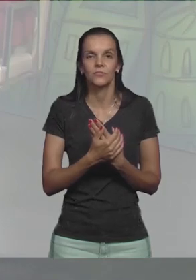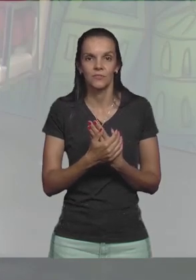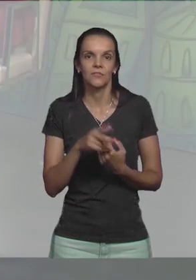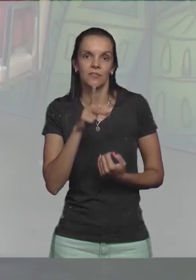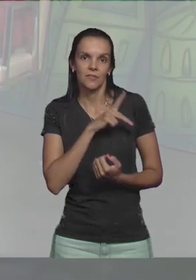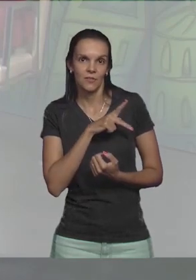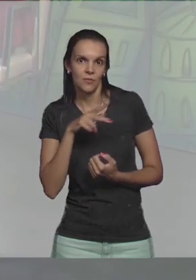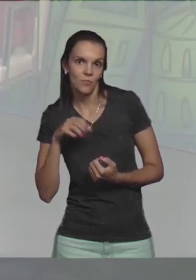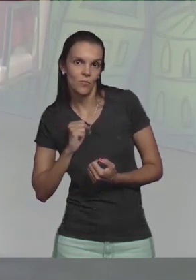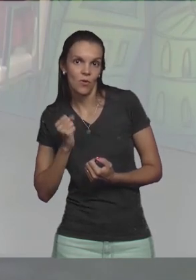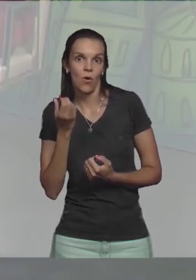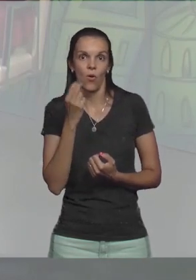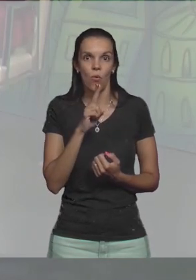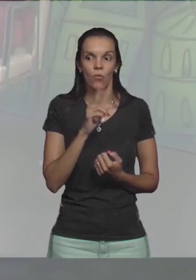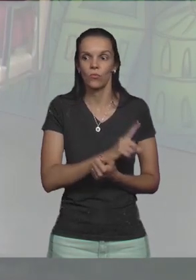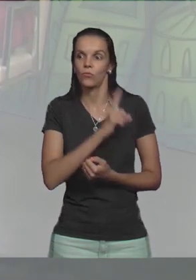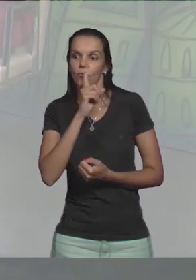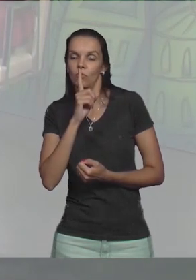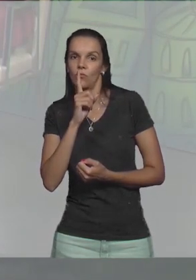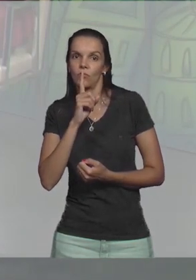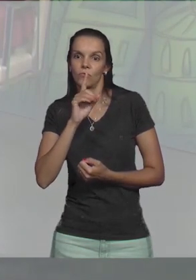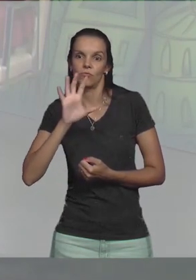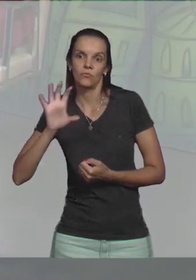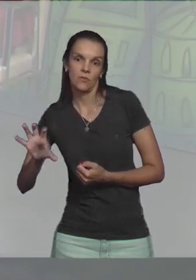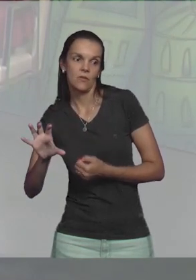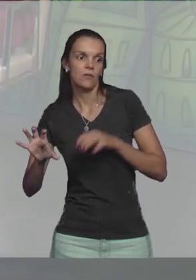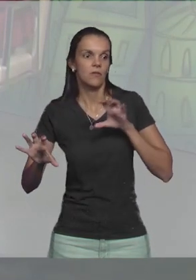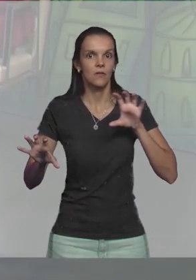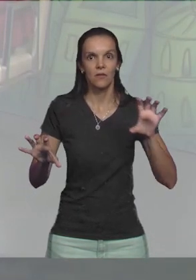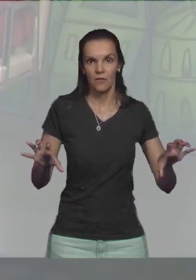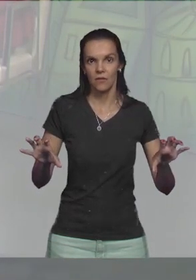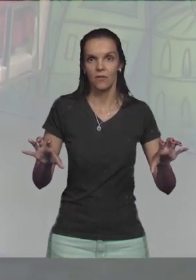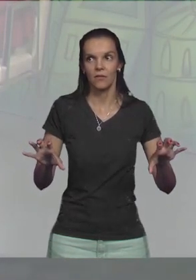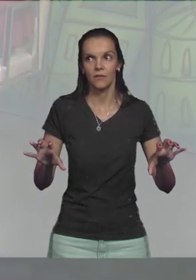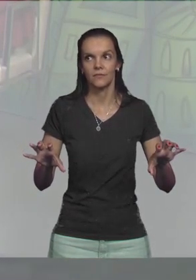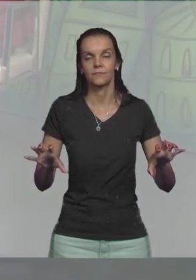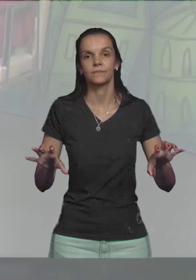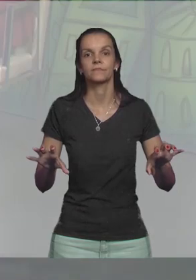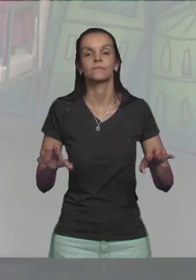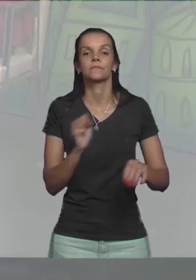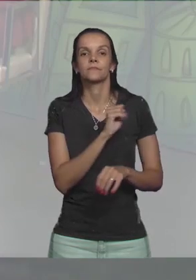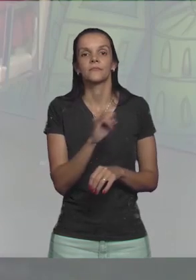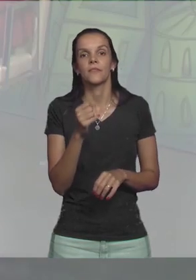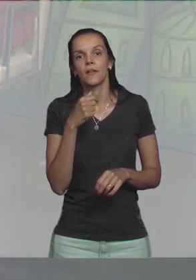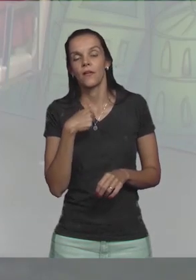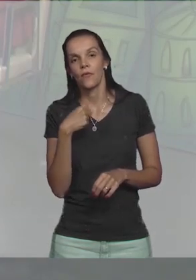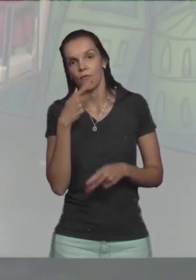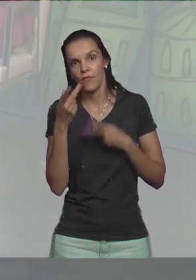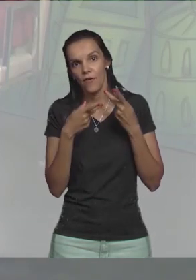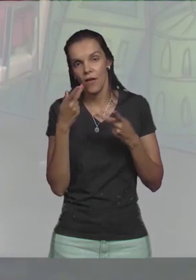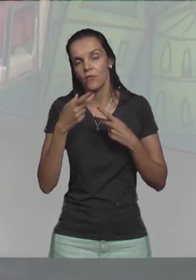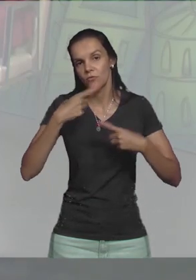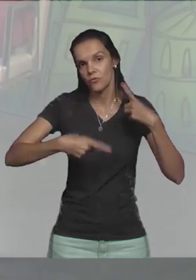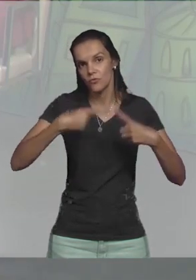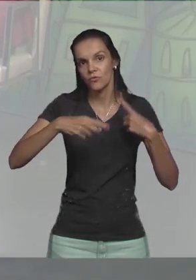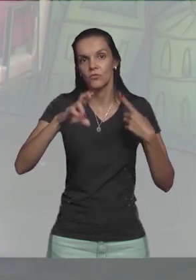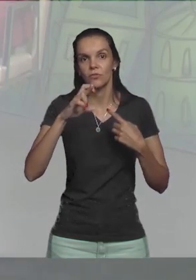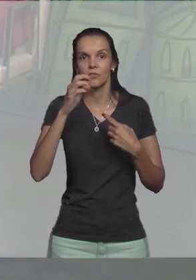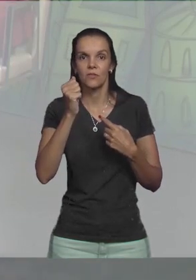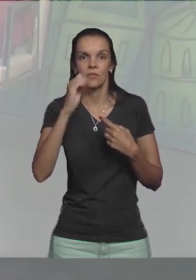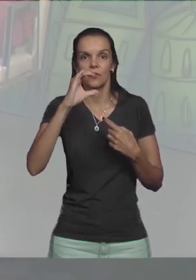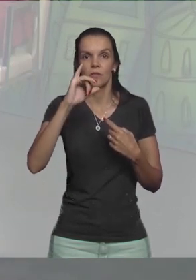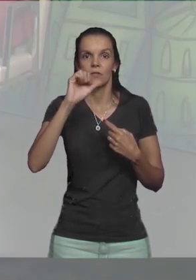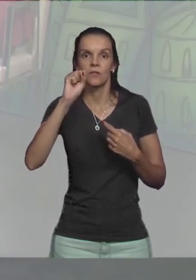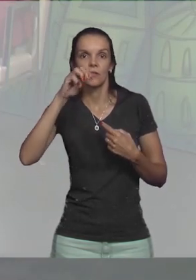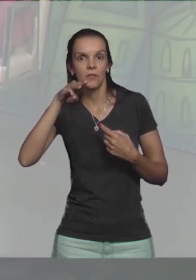termos de população. Ou tu é isso ou tu é aquilo, né? E aí quando a gente vai debater racismo, se eu digo, eu sou a